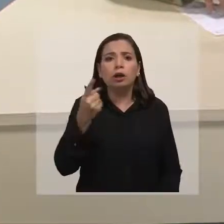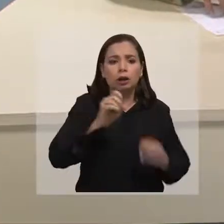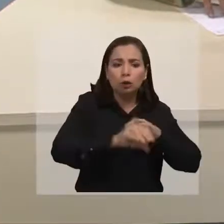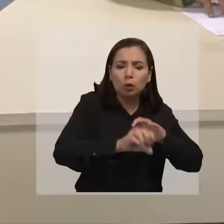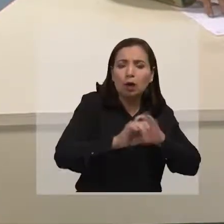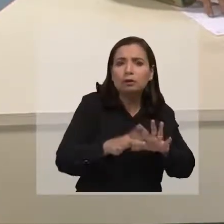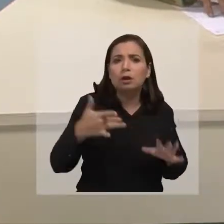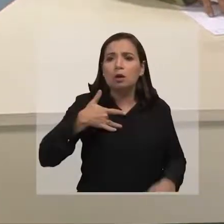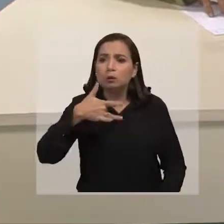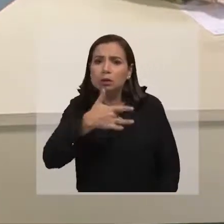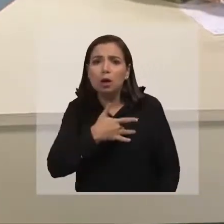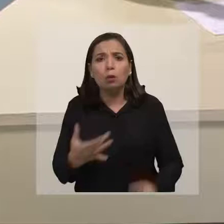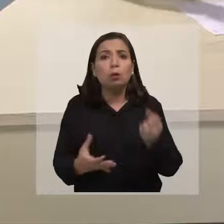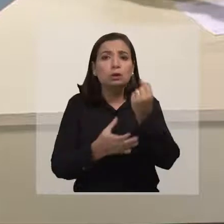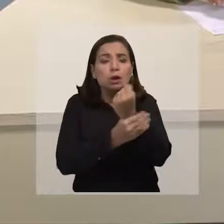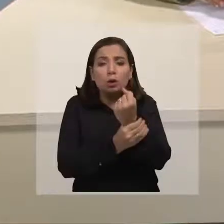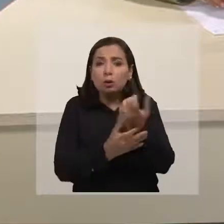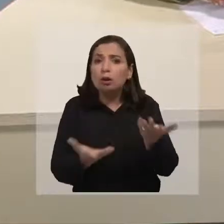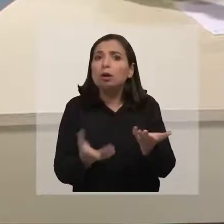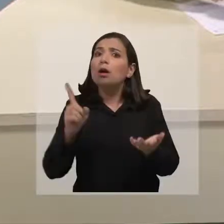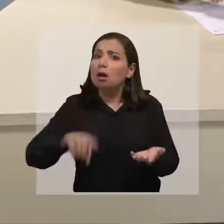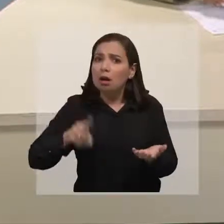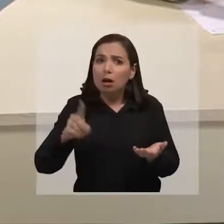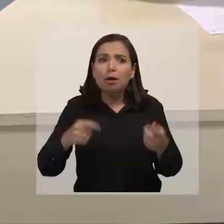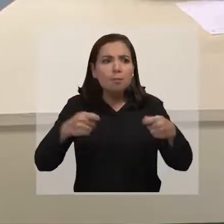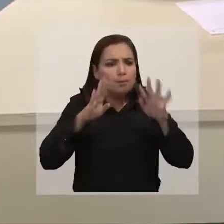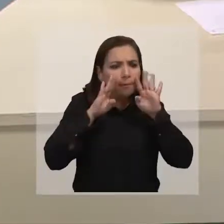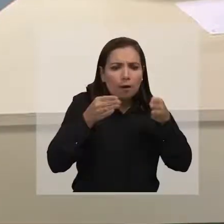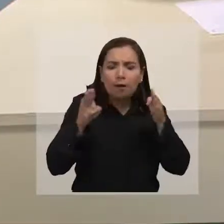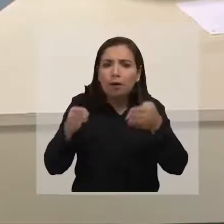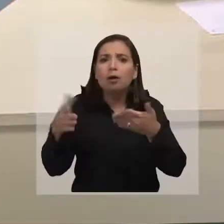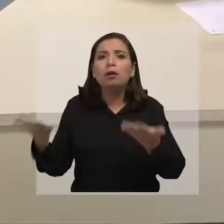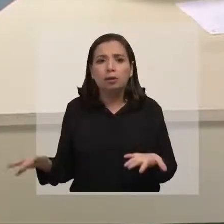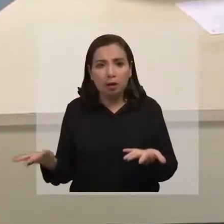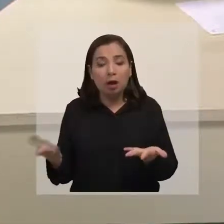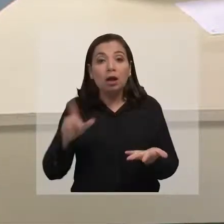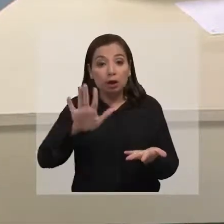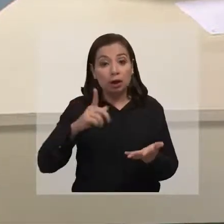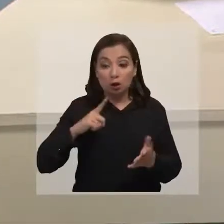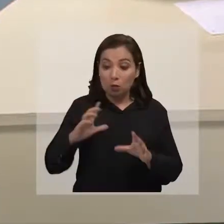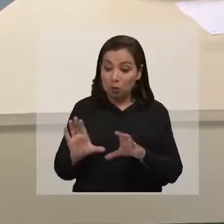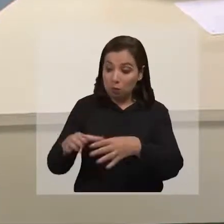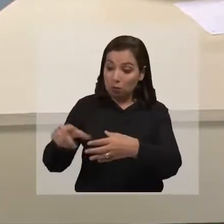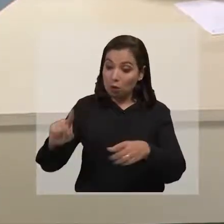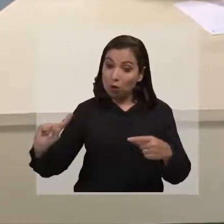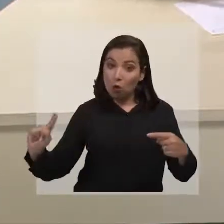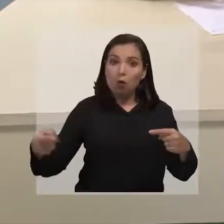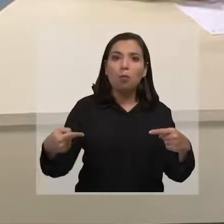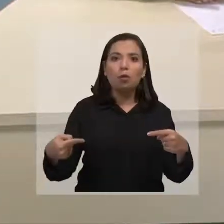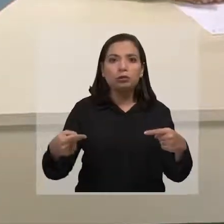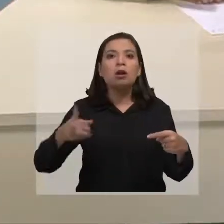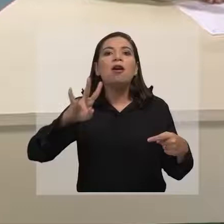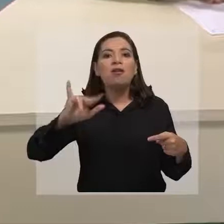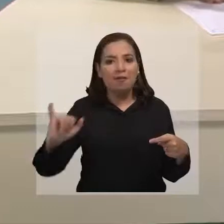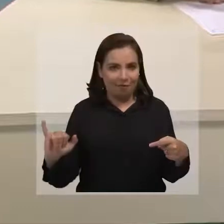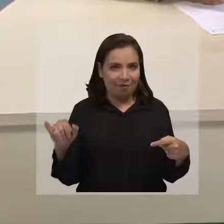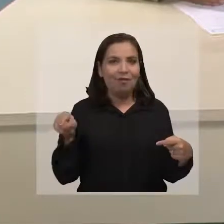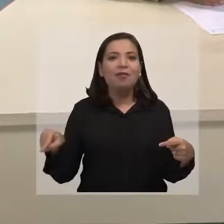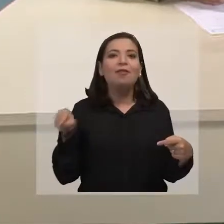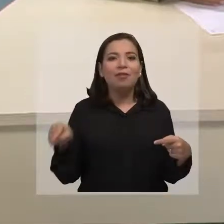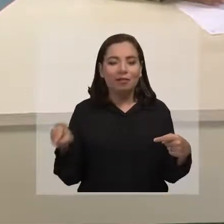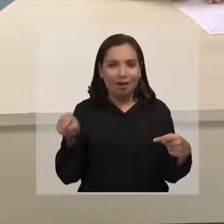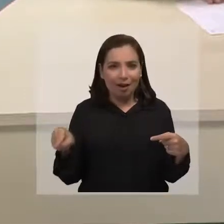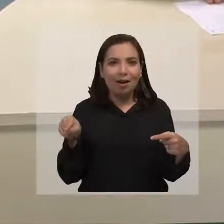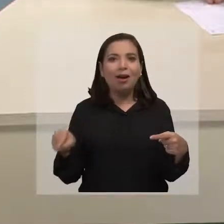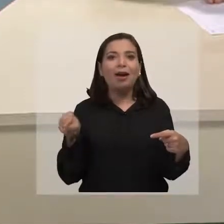precisam ser tratados, né, de maneira muito focada. E este bloco de oposição, ele vai pegar nesse